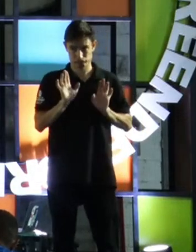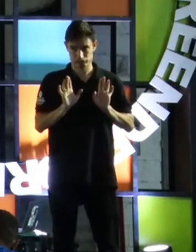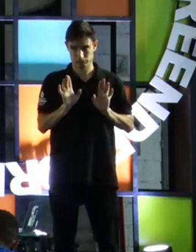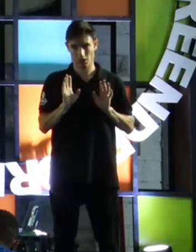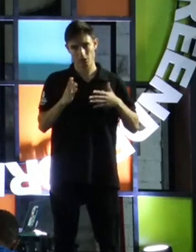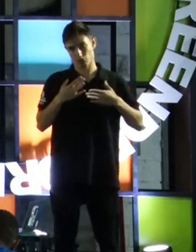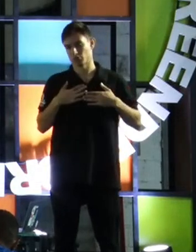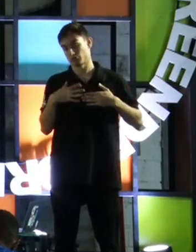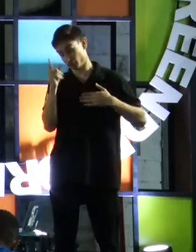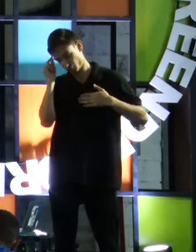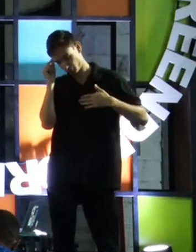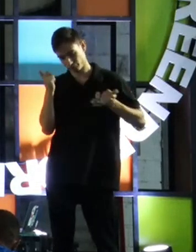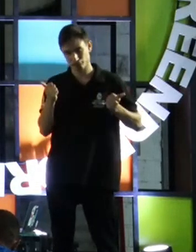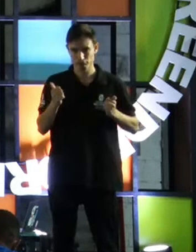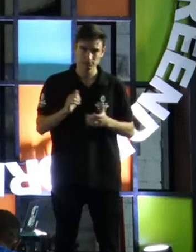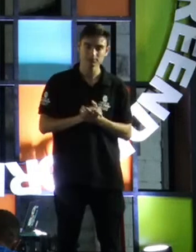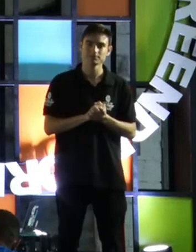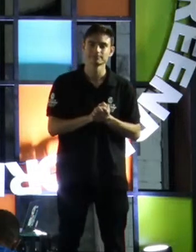Ainda bem.